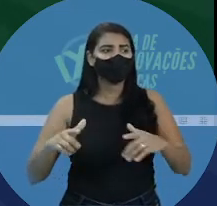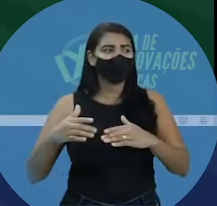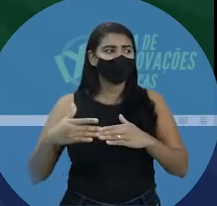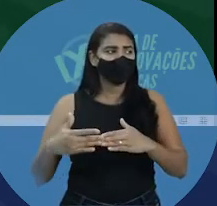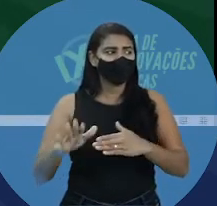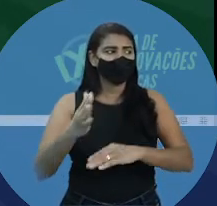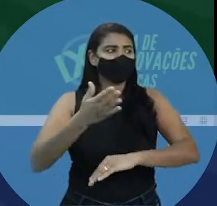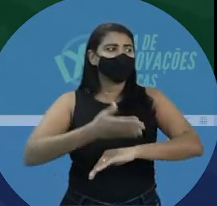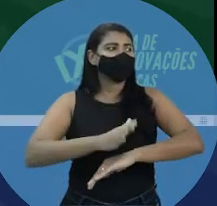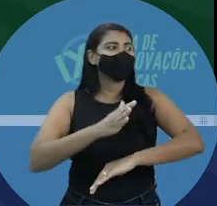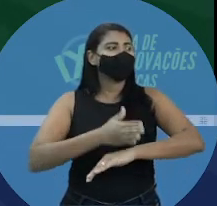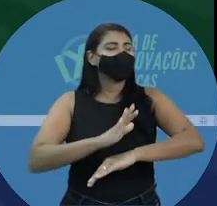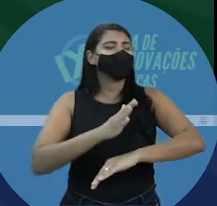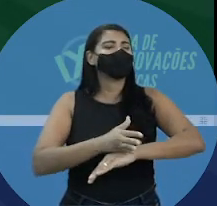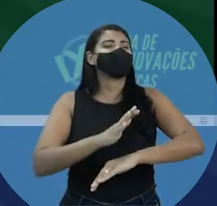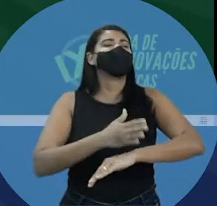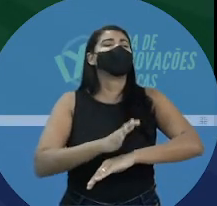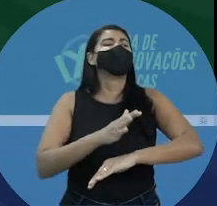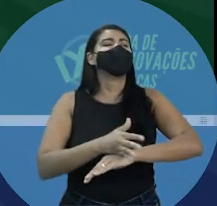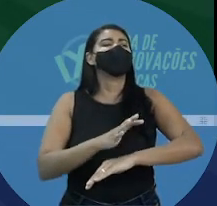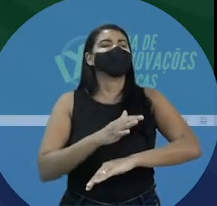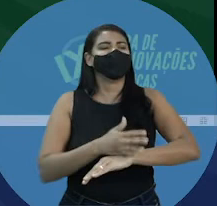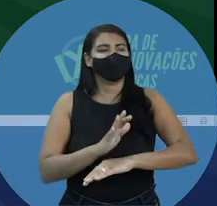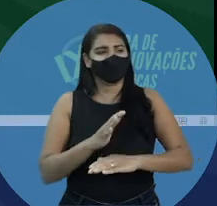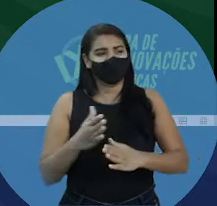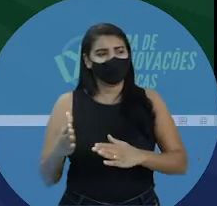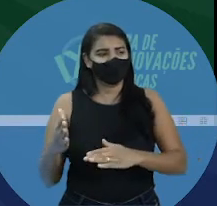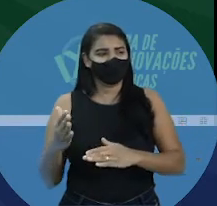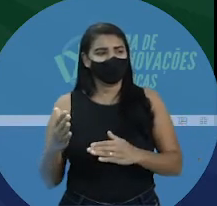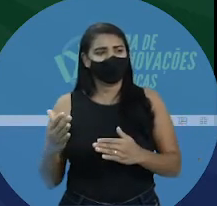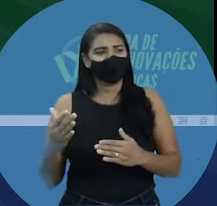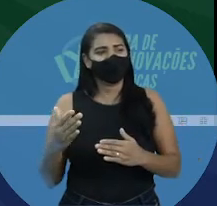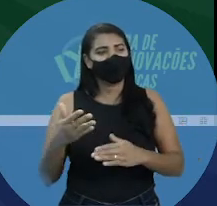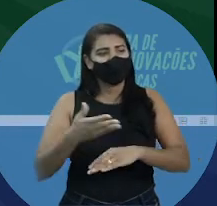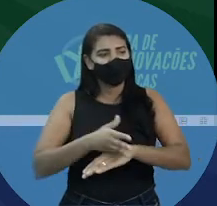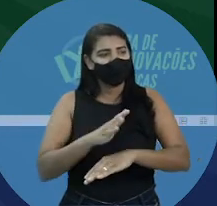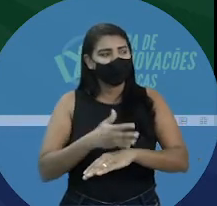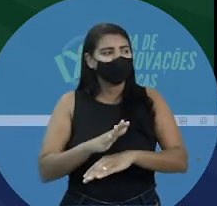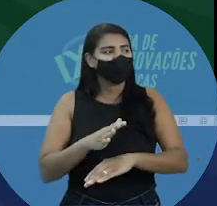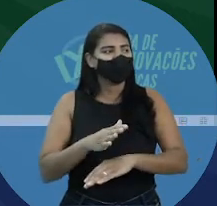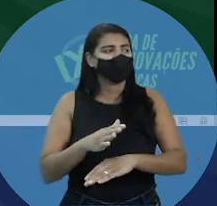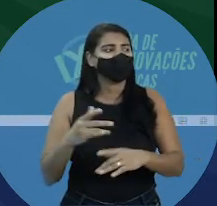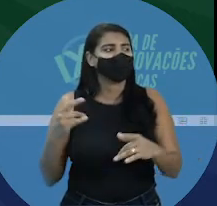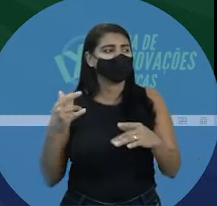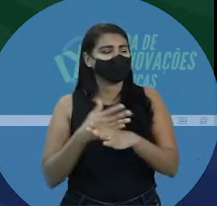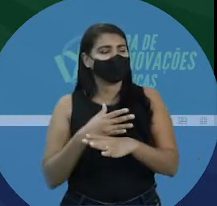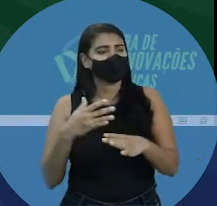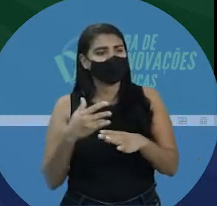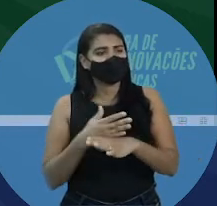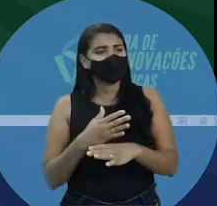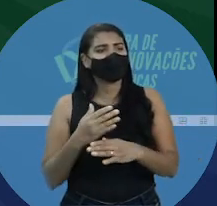prática passou também, chegou na prática da cidadania,